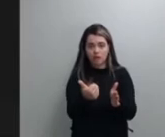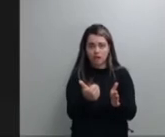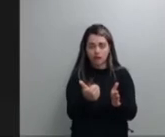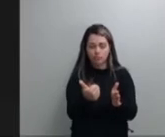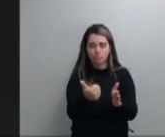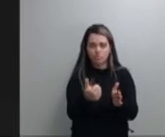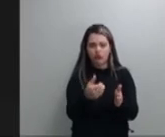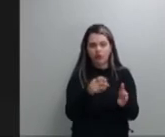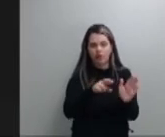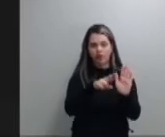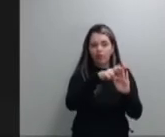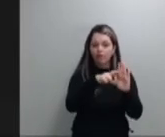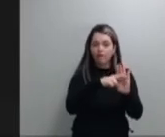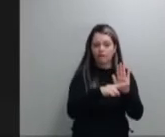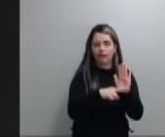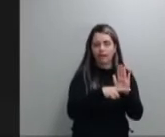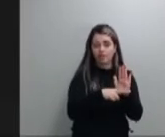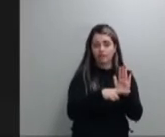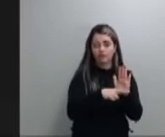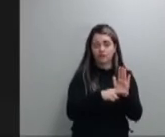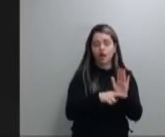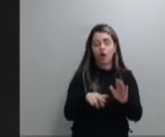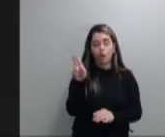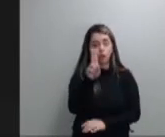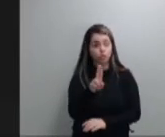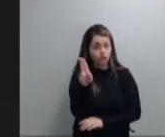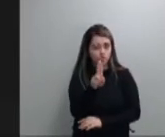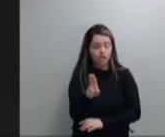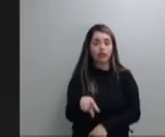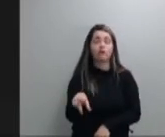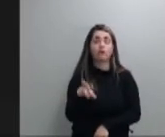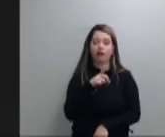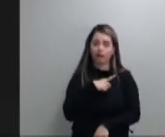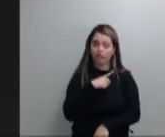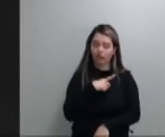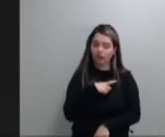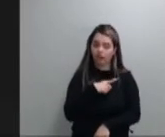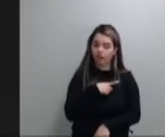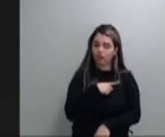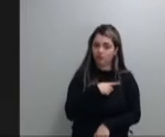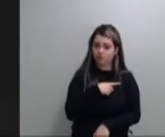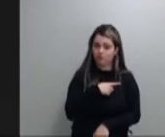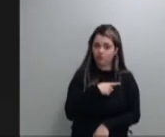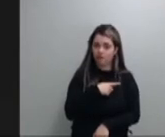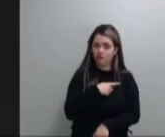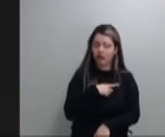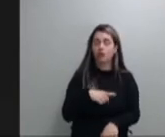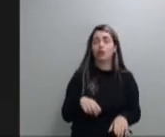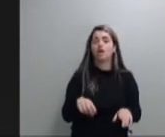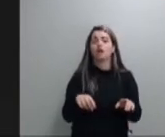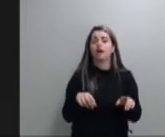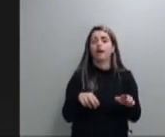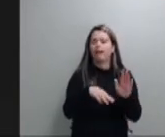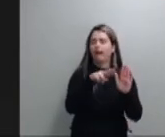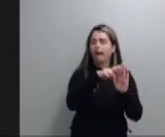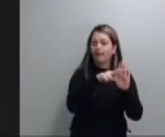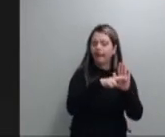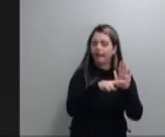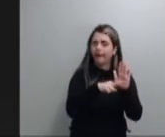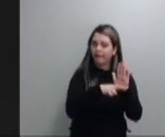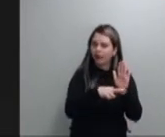utilizando-se exatamente dessa autonomia para fixar o referido critério. Também não se está aqui em discussão,